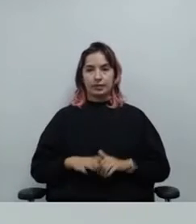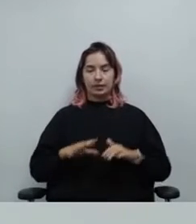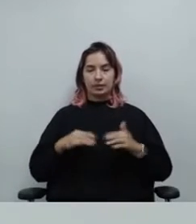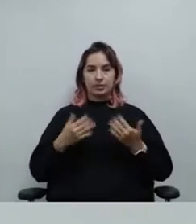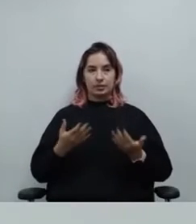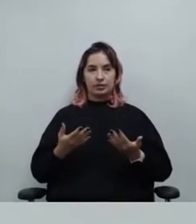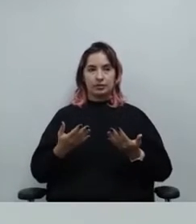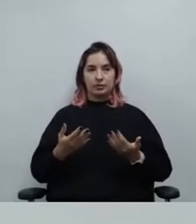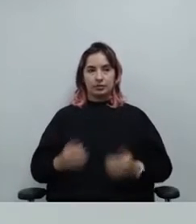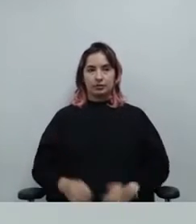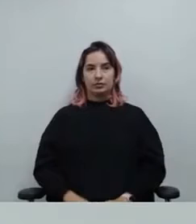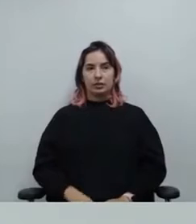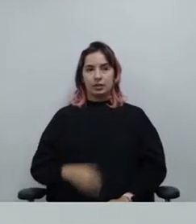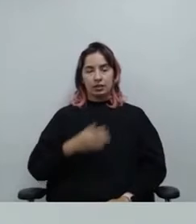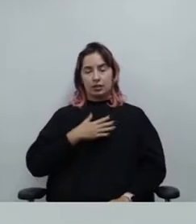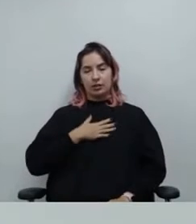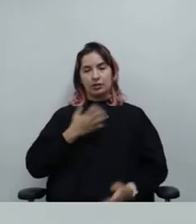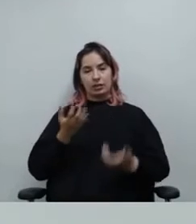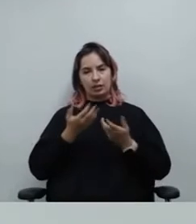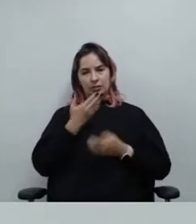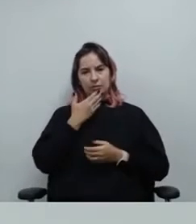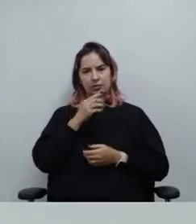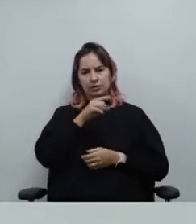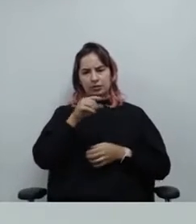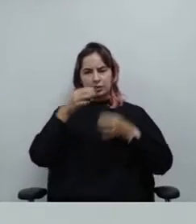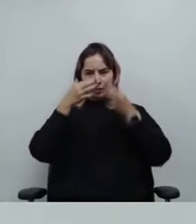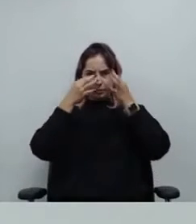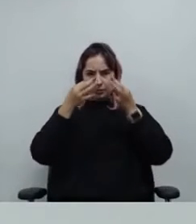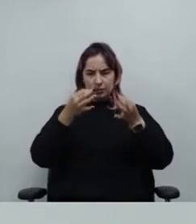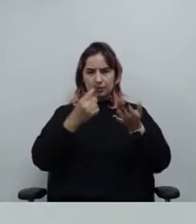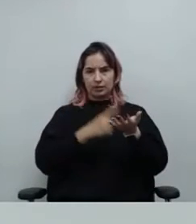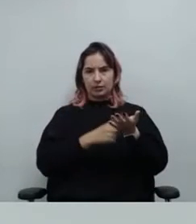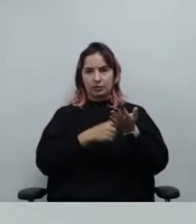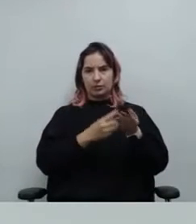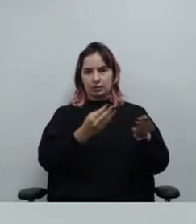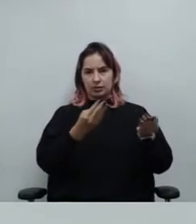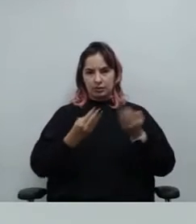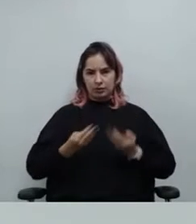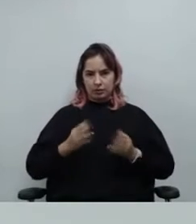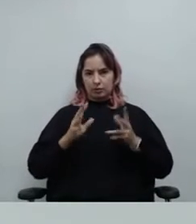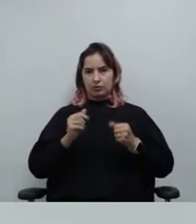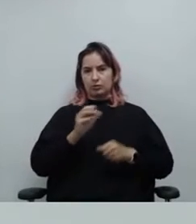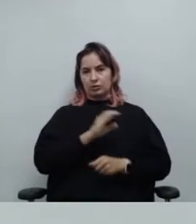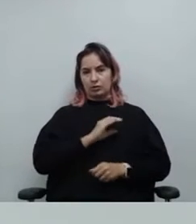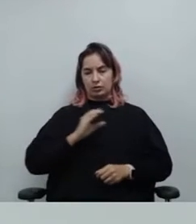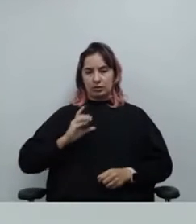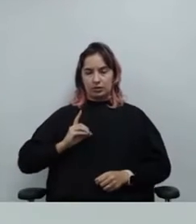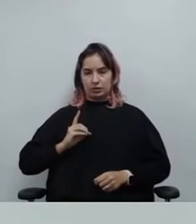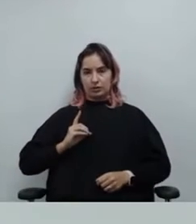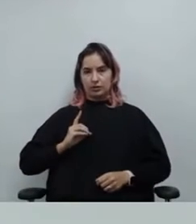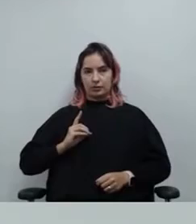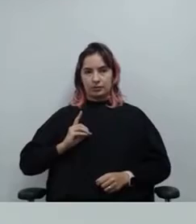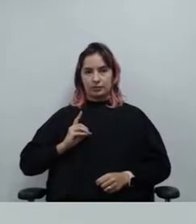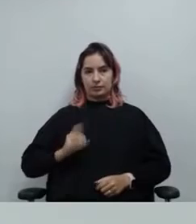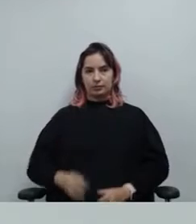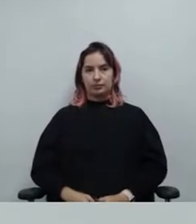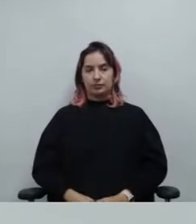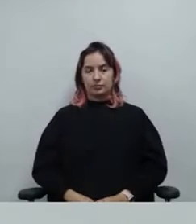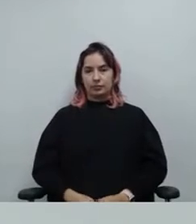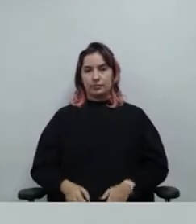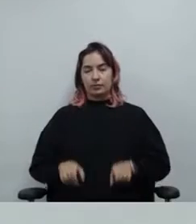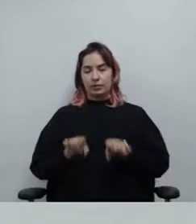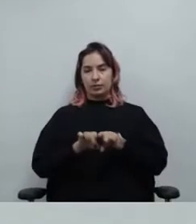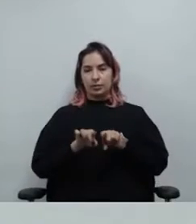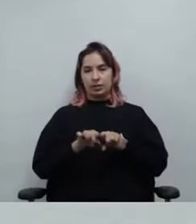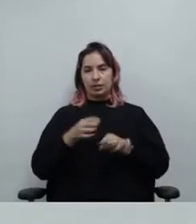isso, eu gostaria de pedir que vocês olhassem com muito carinho para as propostas que vieram das coordenações. E aí, nesse sentido, eu